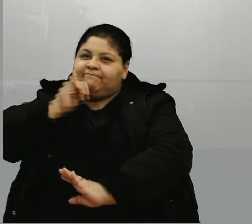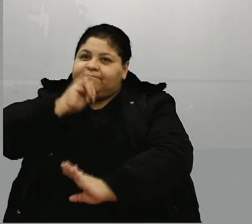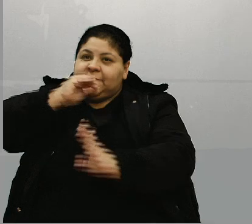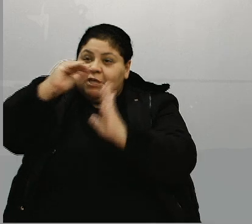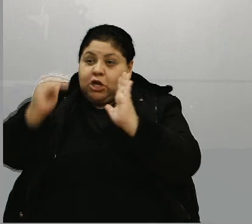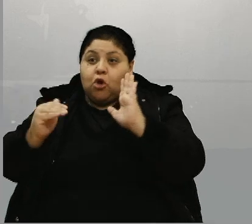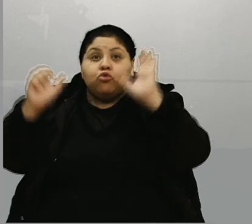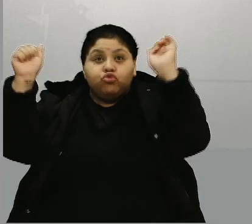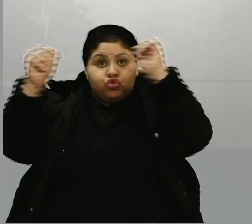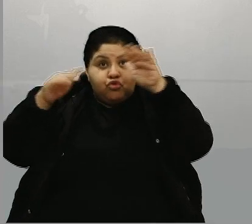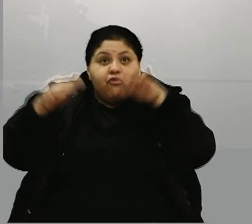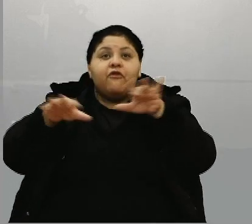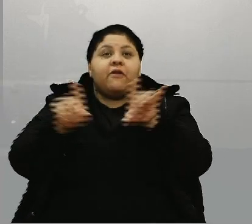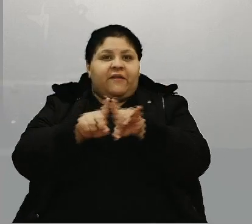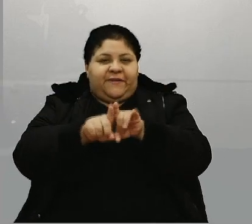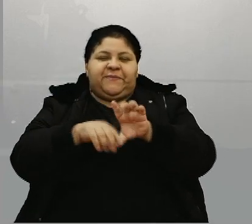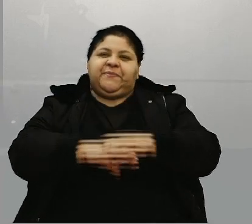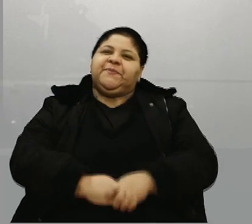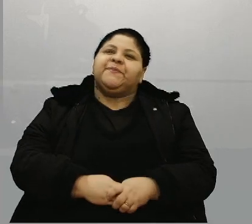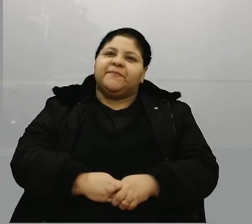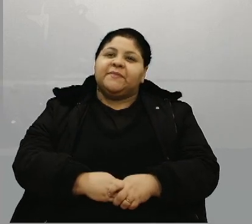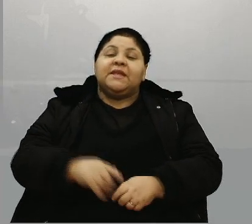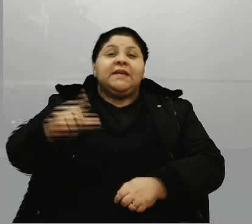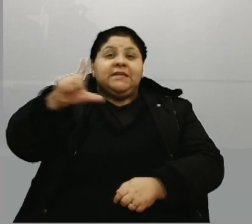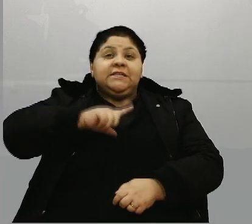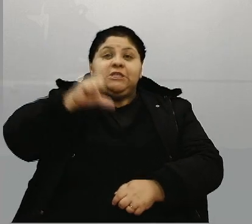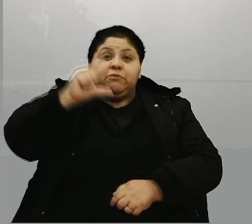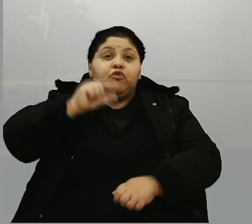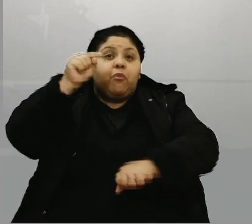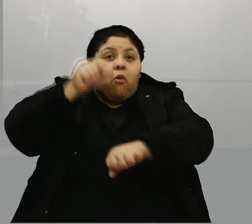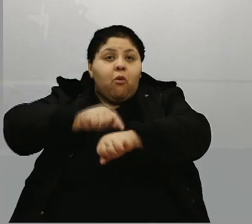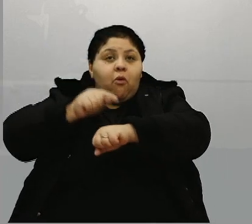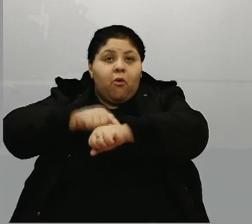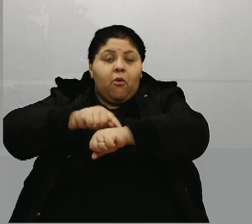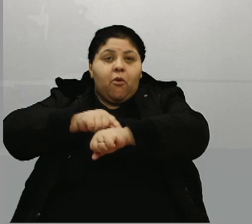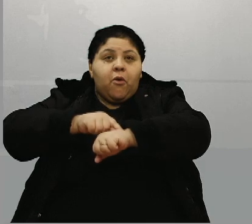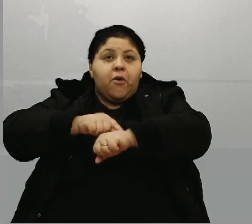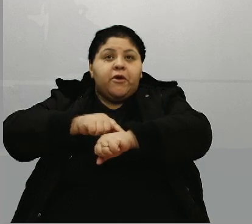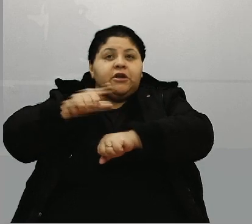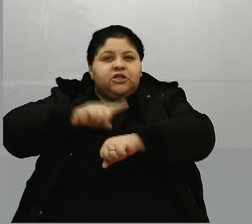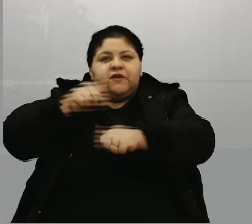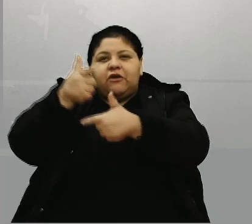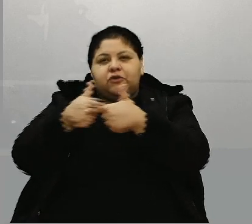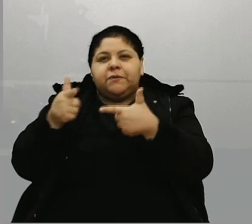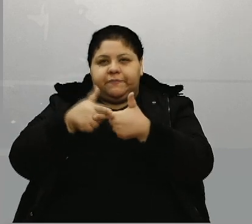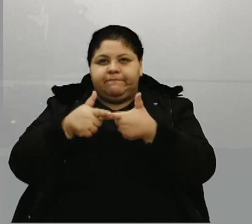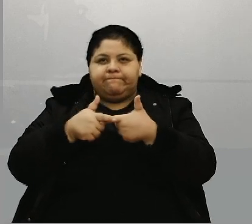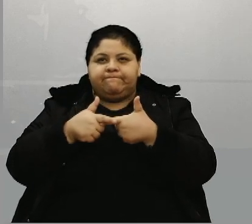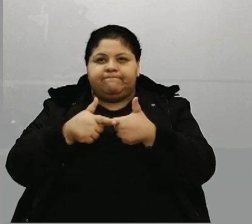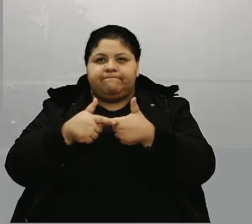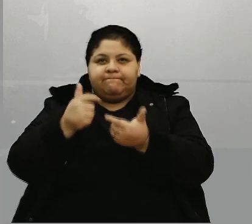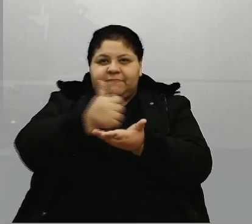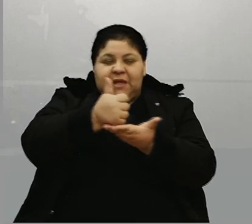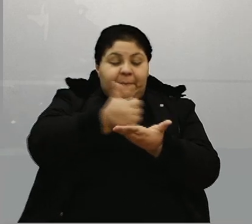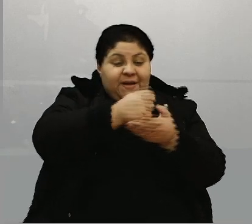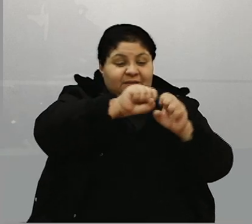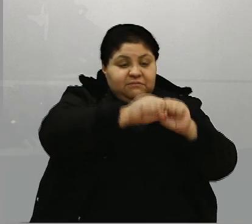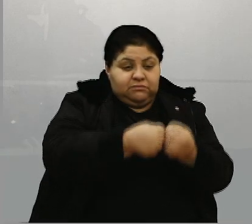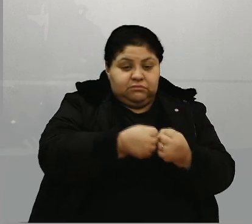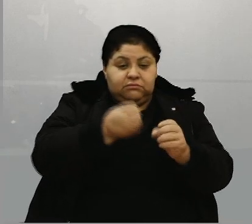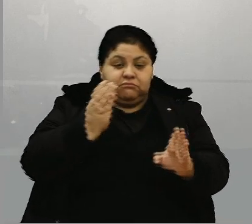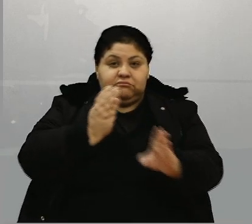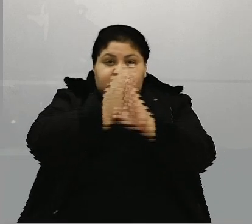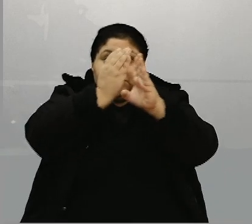chuva. Nessa altura do campeonato, tínhamos pouco tempo e ocorreram alguns imprevistos. A base quebrou, encontramos